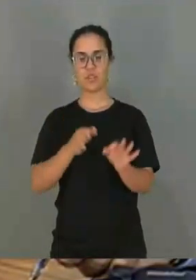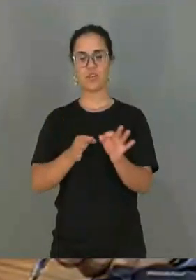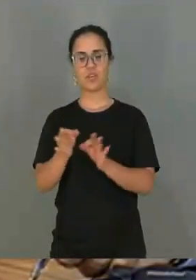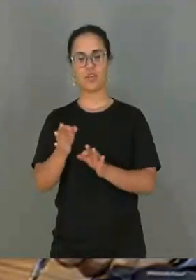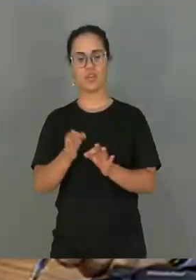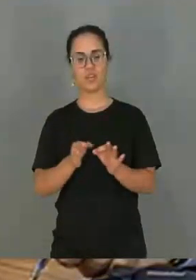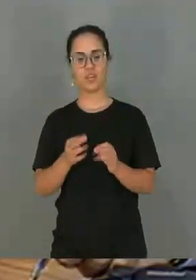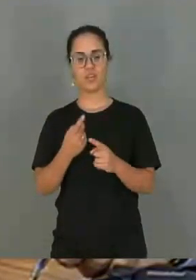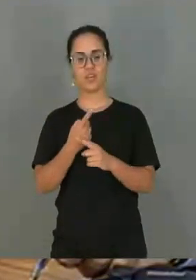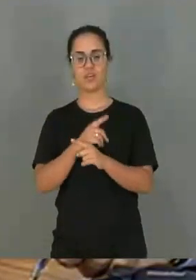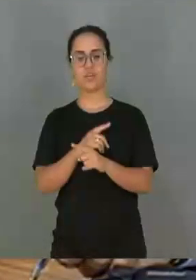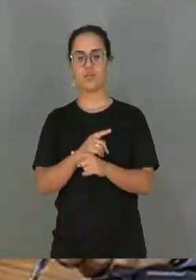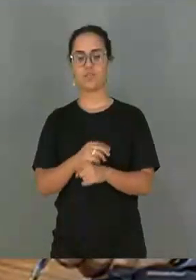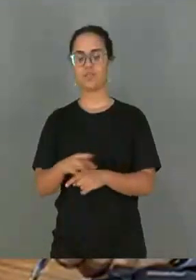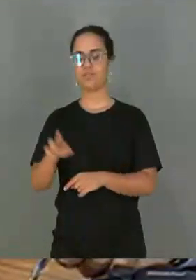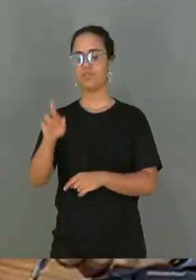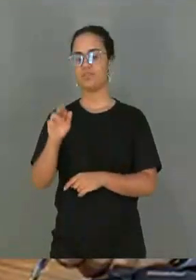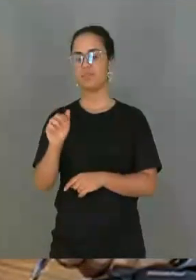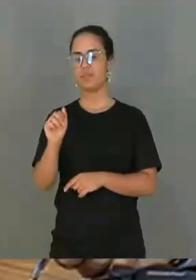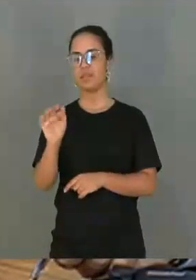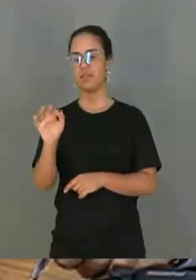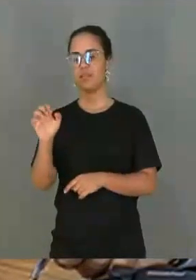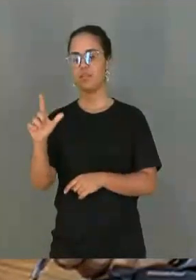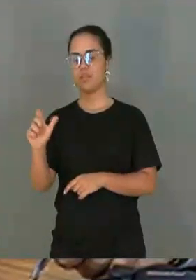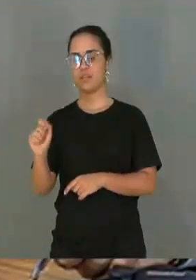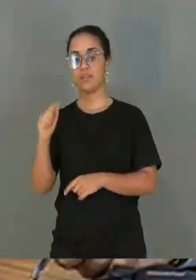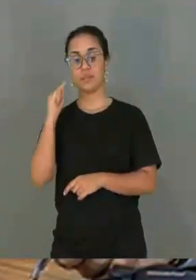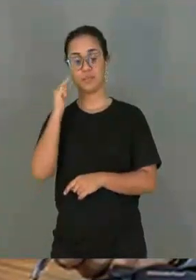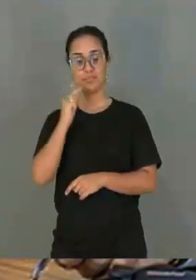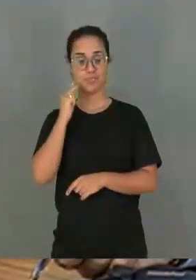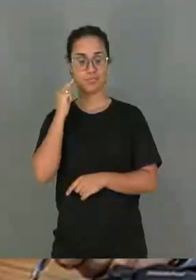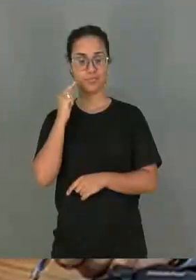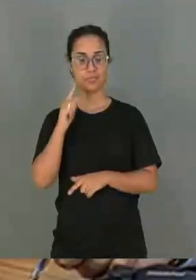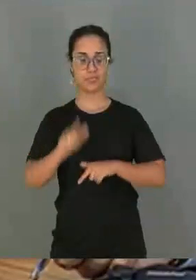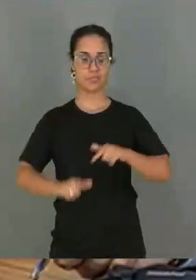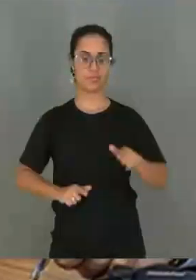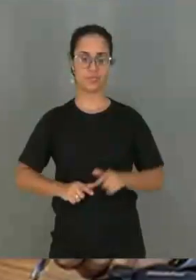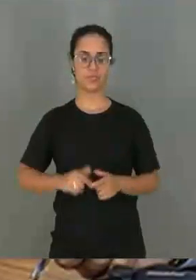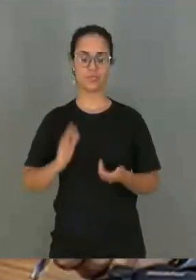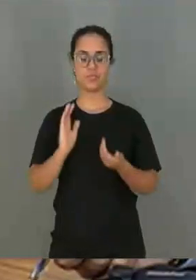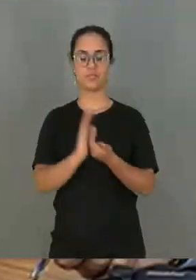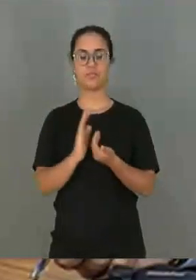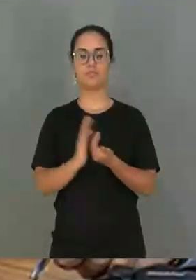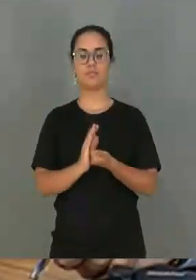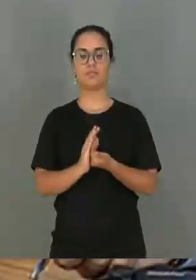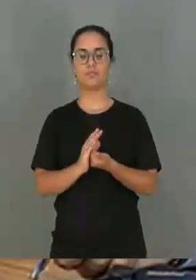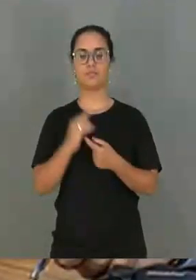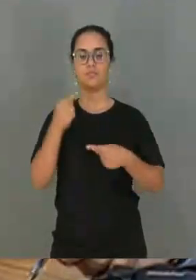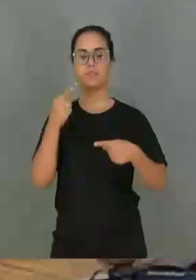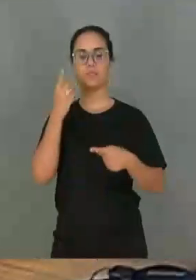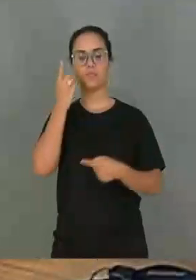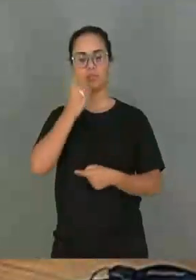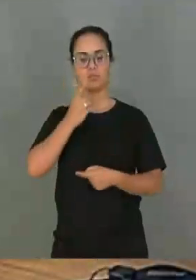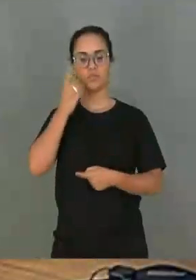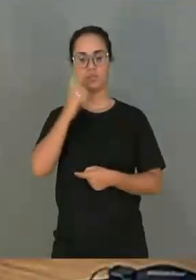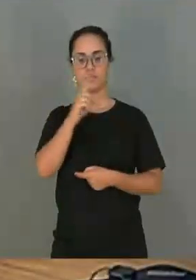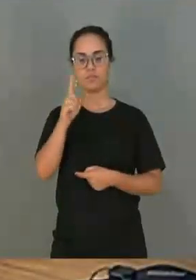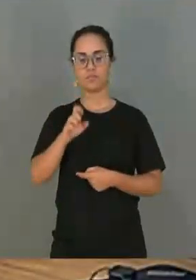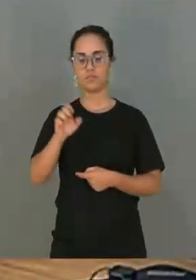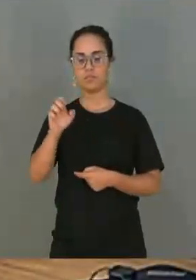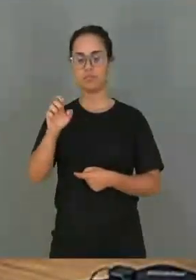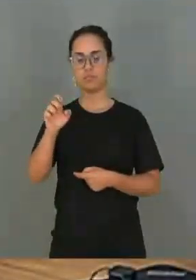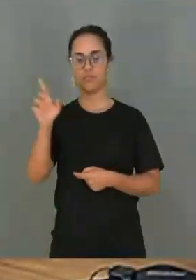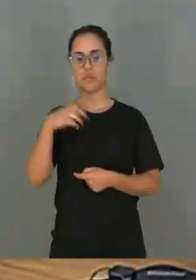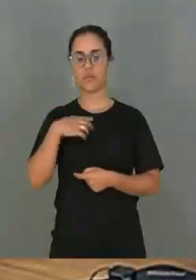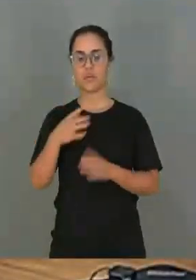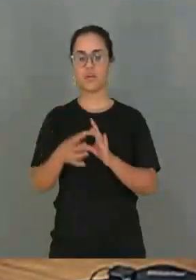Coalizão Convergências, o senhor Rafael Freire, advogado, servidor da Câmara dos Deputados, e o deputado Zé Medeiros.